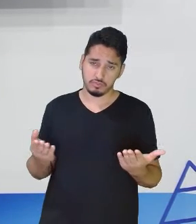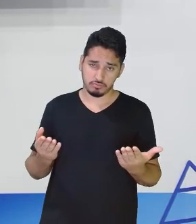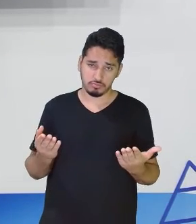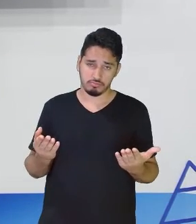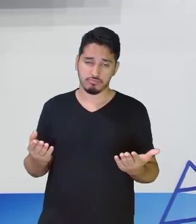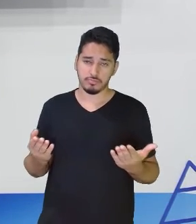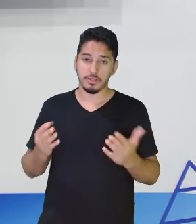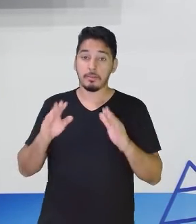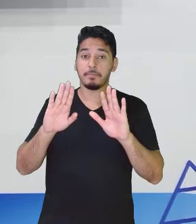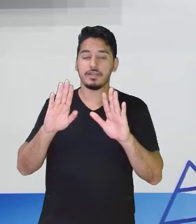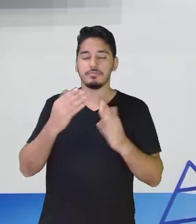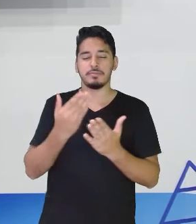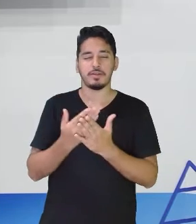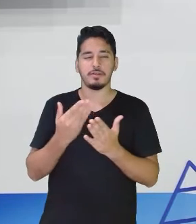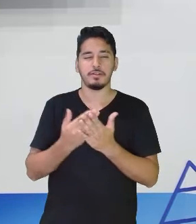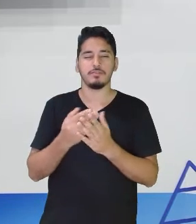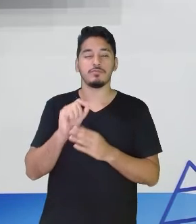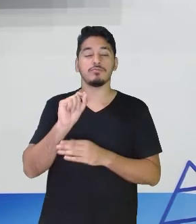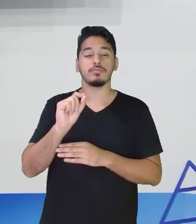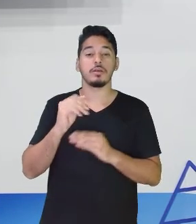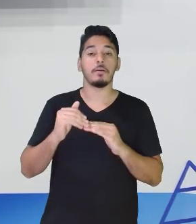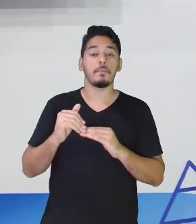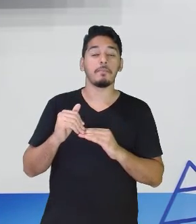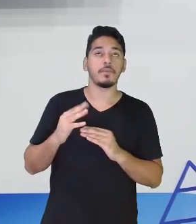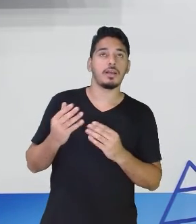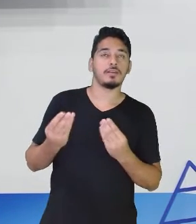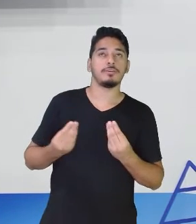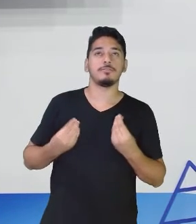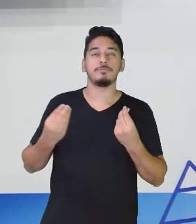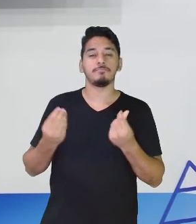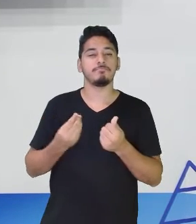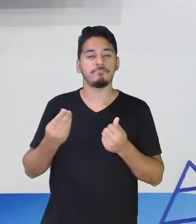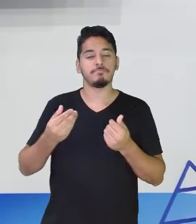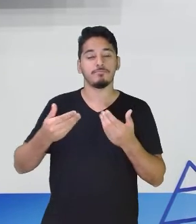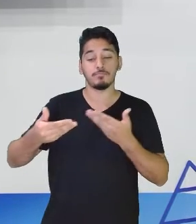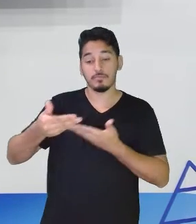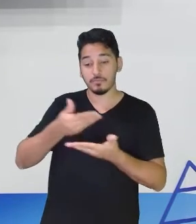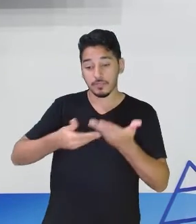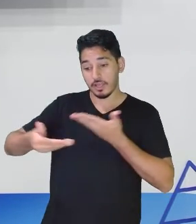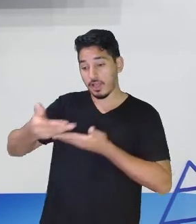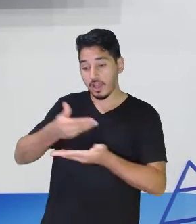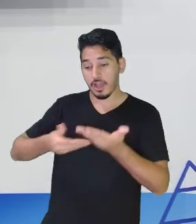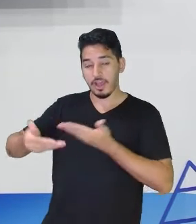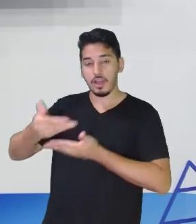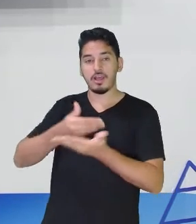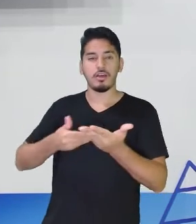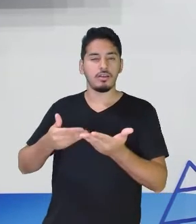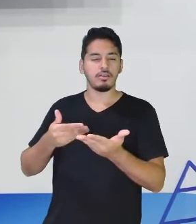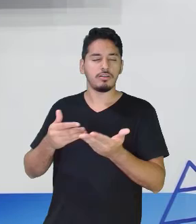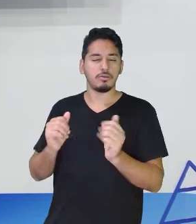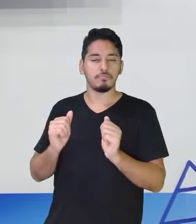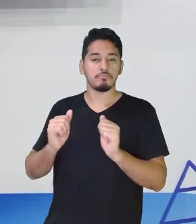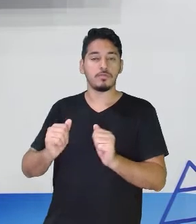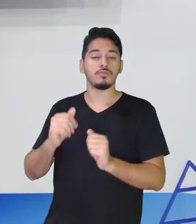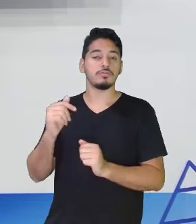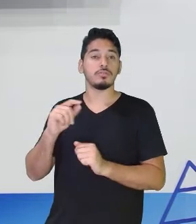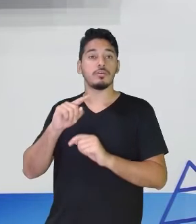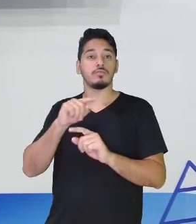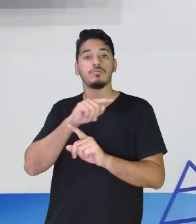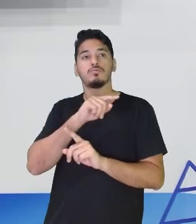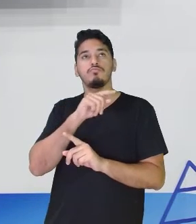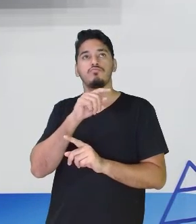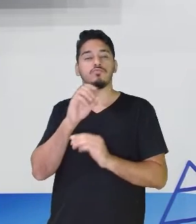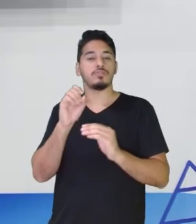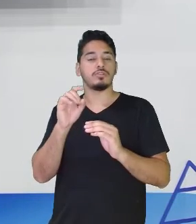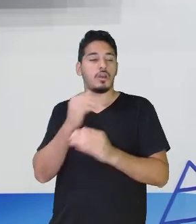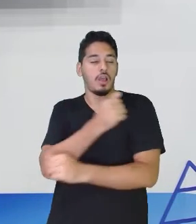Mas, para que essa aula fique cada vez mais, né, interativa, que possa, né, atingir o maior número, não